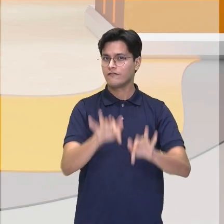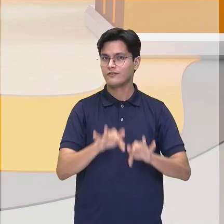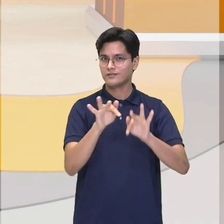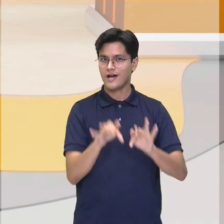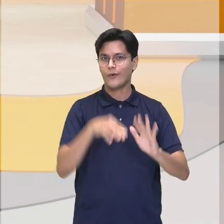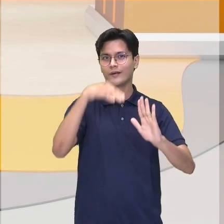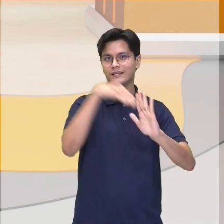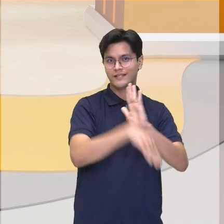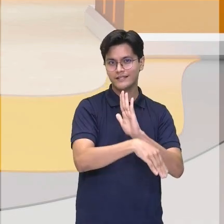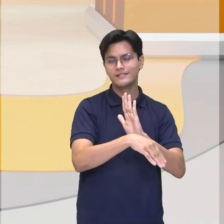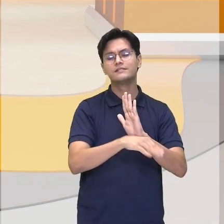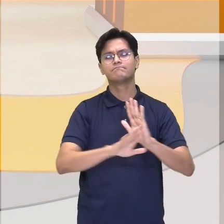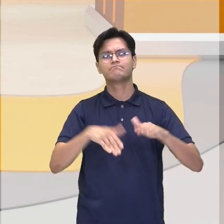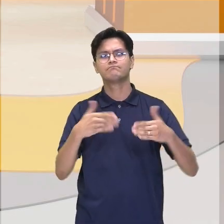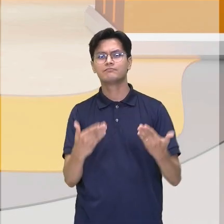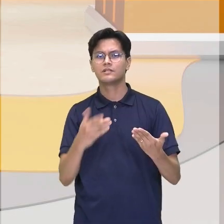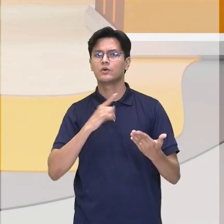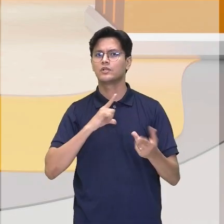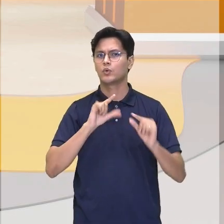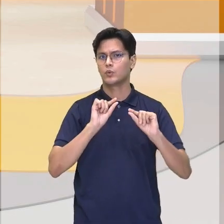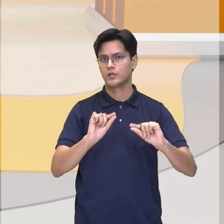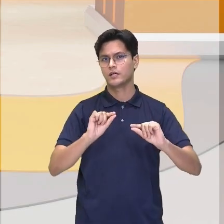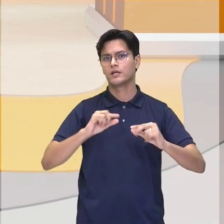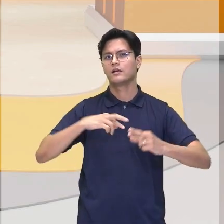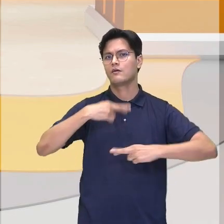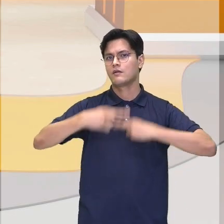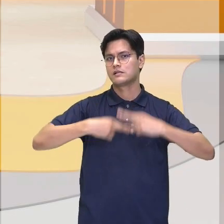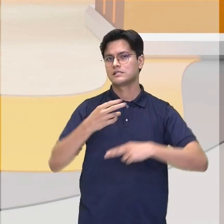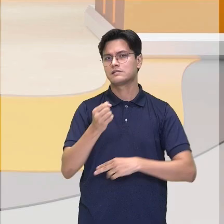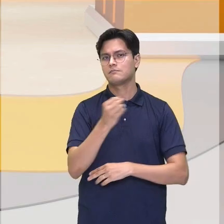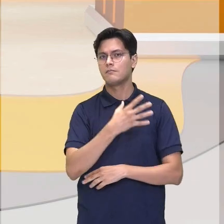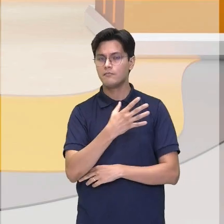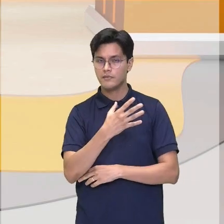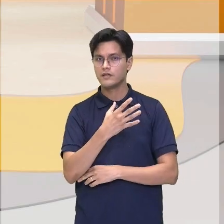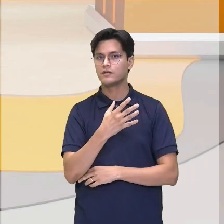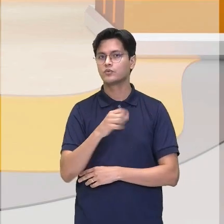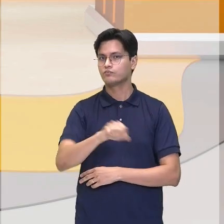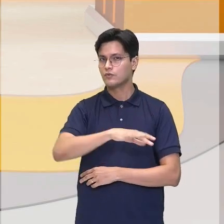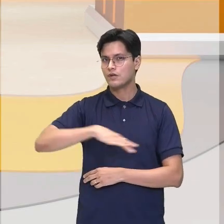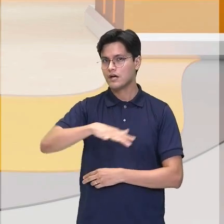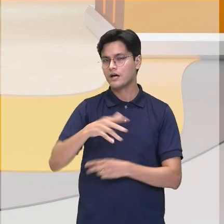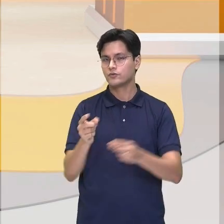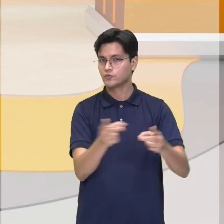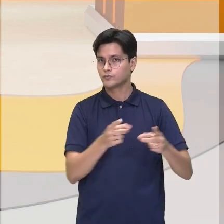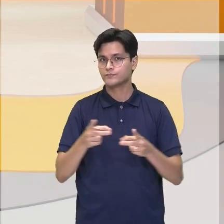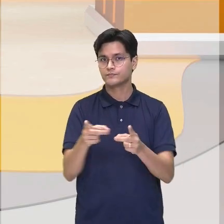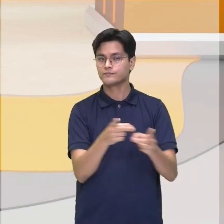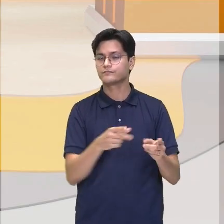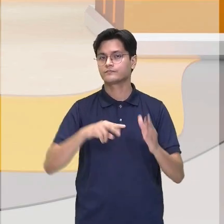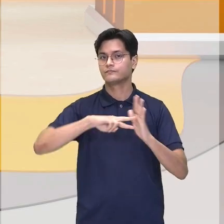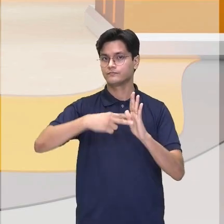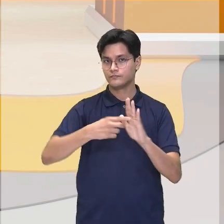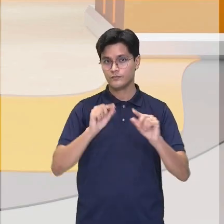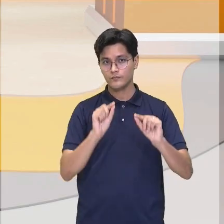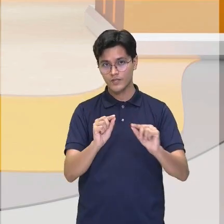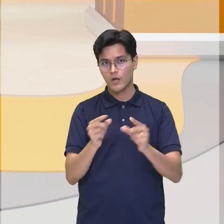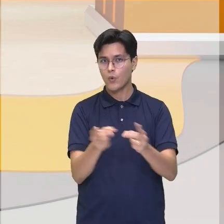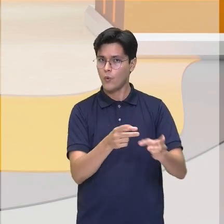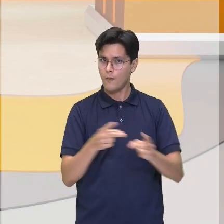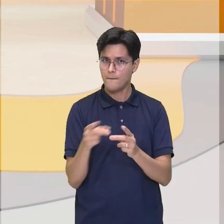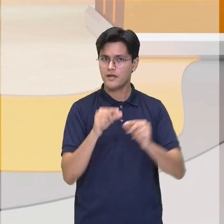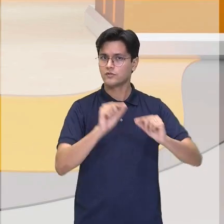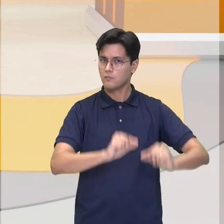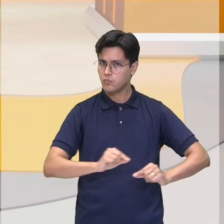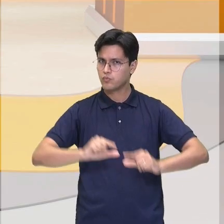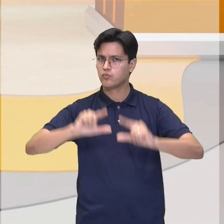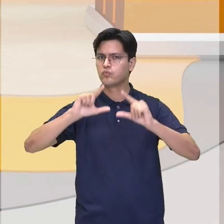o seguinte: haverá o renascimento comercial, ou seja, o comércio ele vai começar a se fortalecer e claro